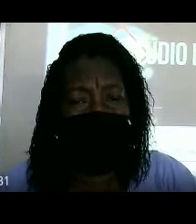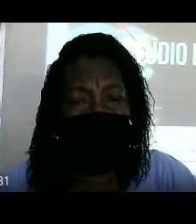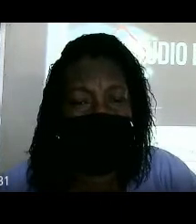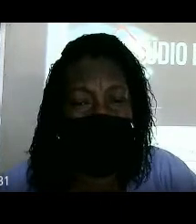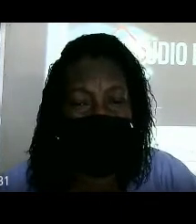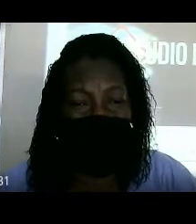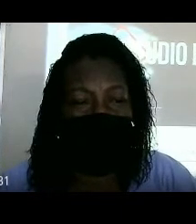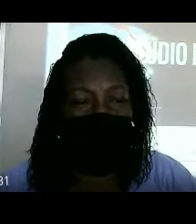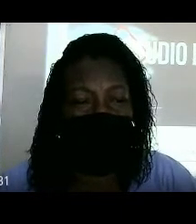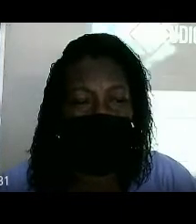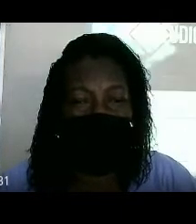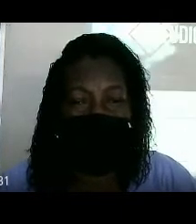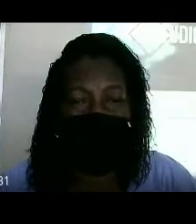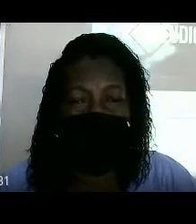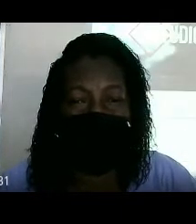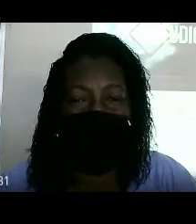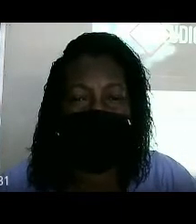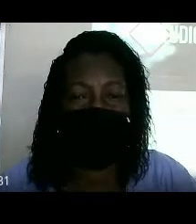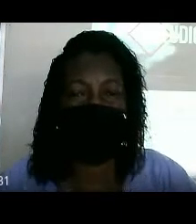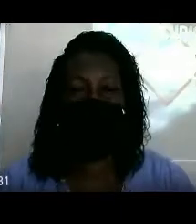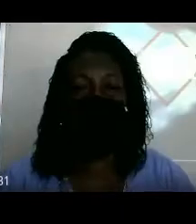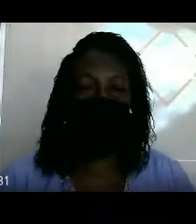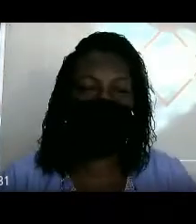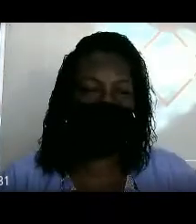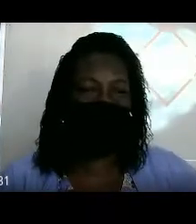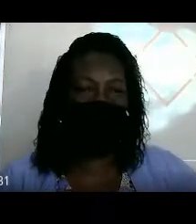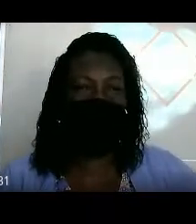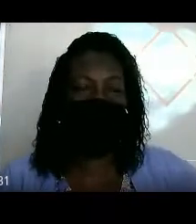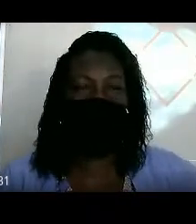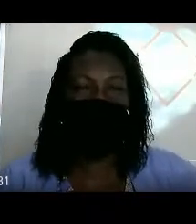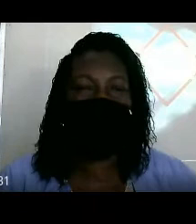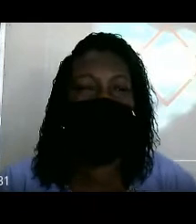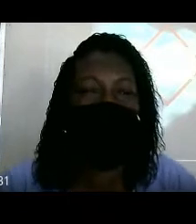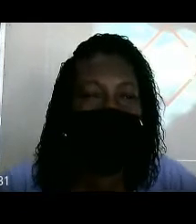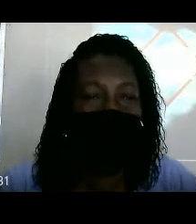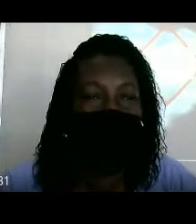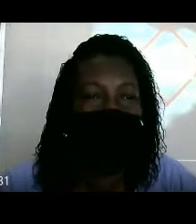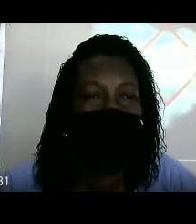Não, eu vou pedir uma coisa dessa para vocês, uma coisa tão difícil. Né?